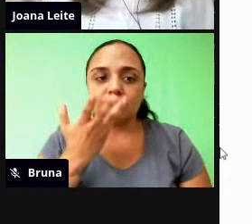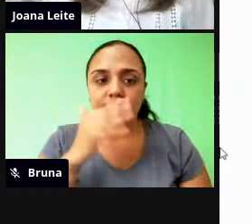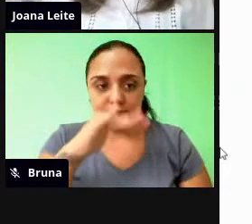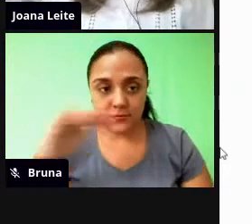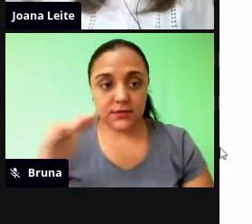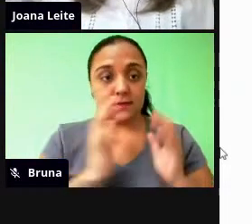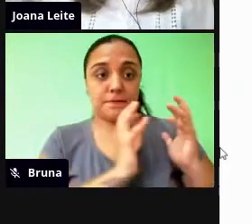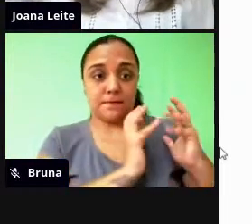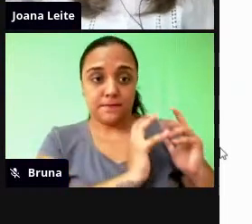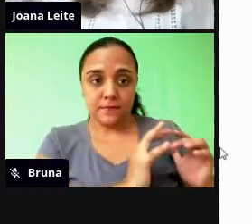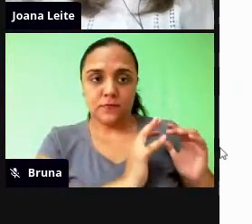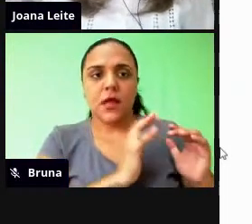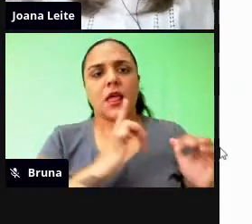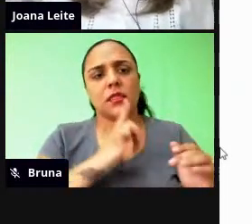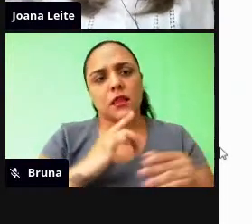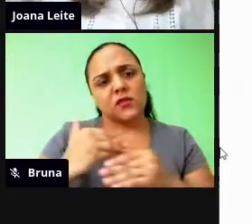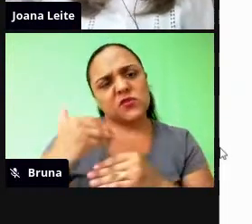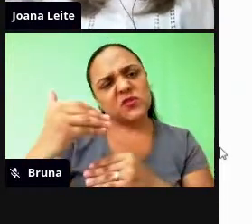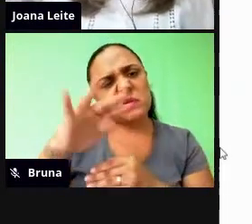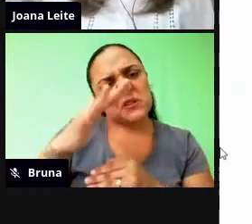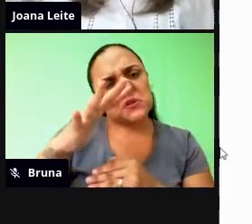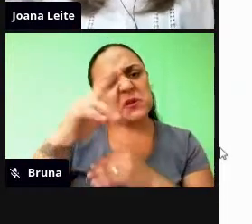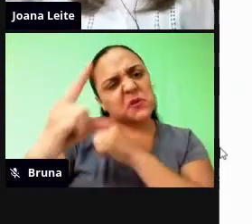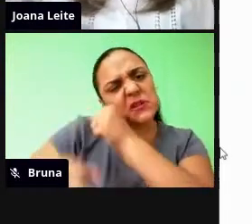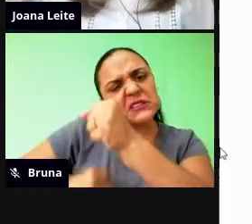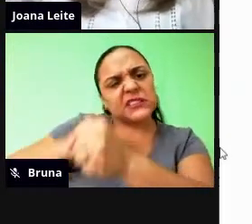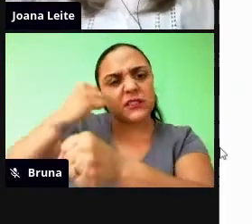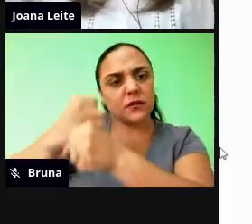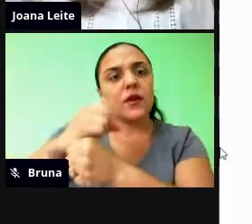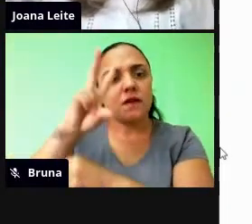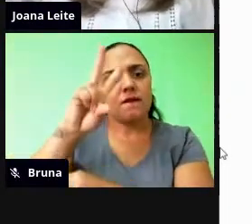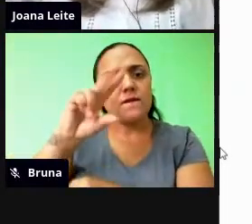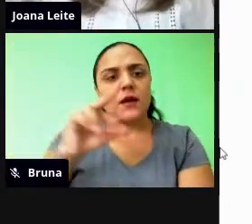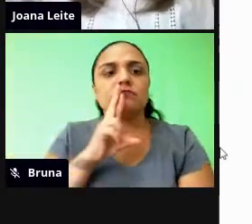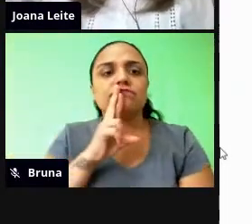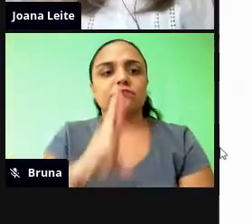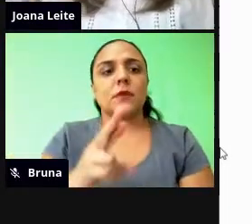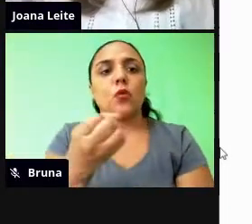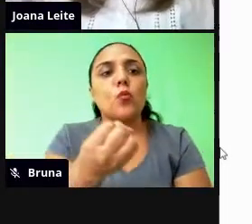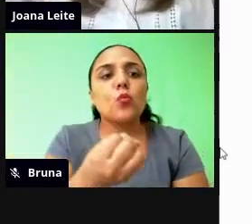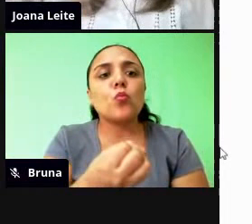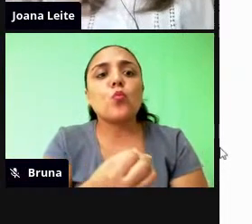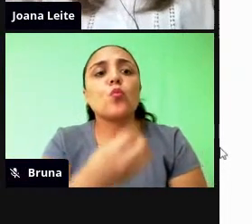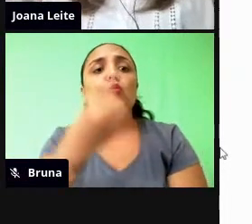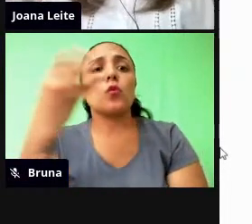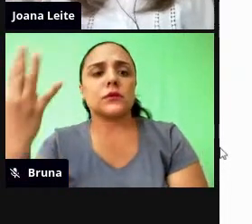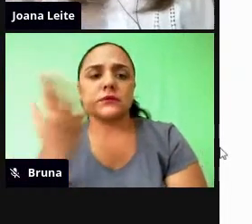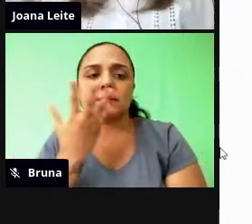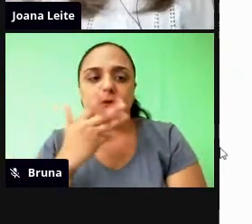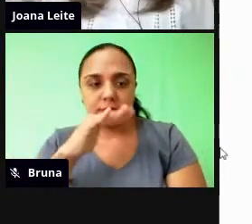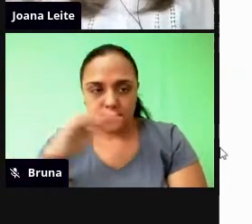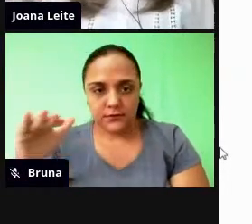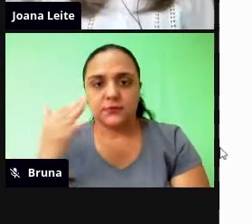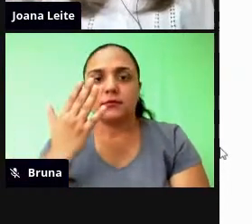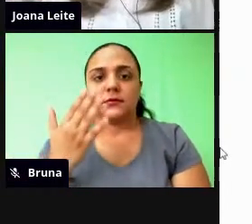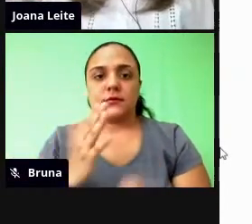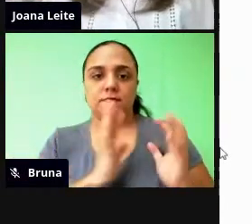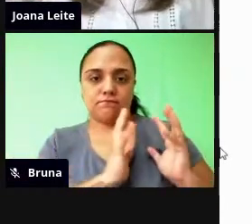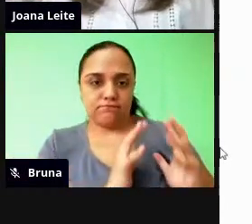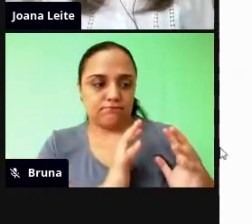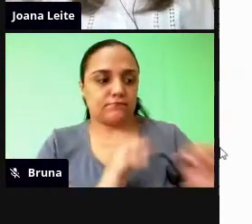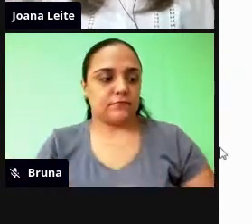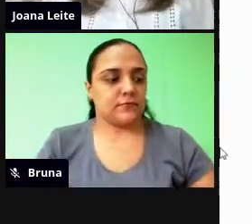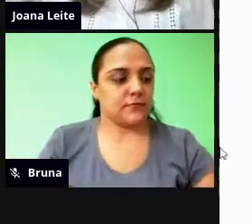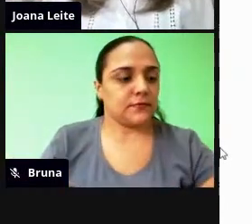né, daqui a alguns anos, no máximo, no próximo ano, a gente vai ter esse dado de forma mais precisa, mais real, para a nossa realidade,